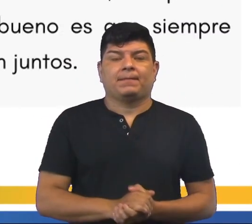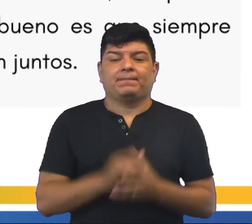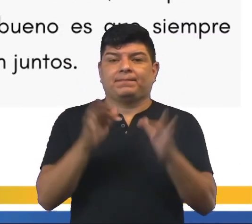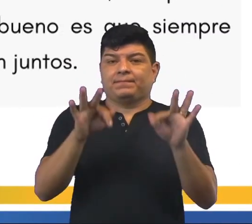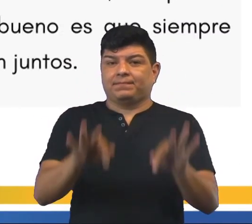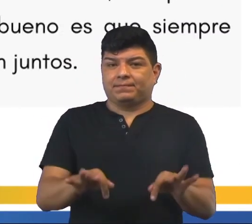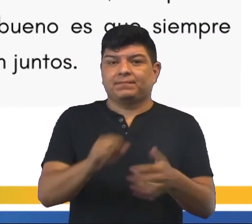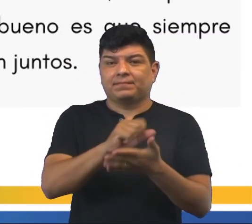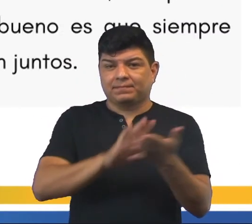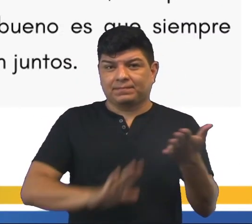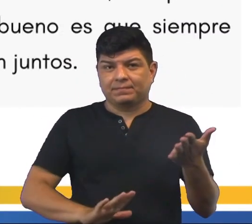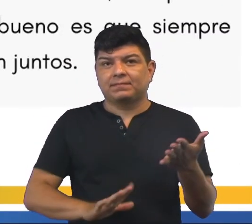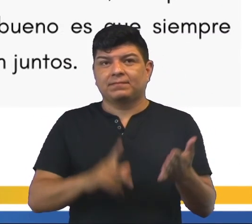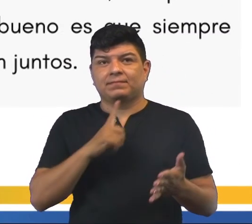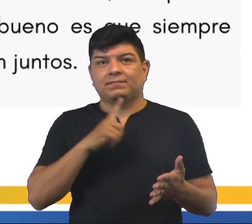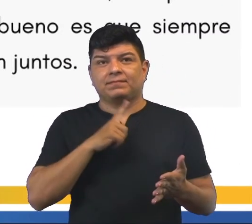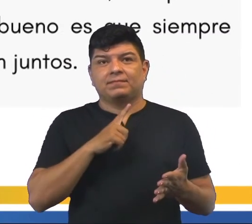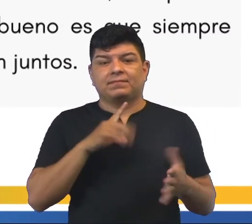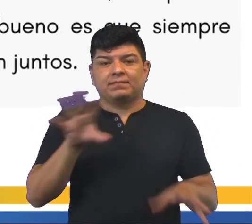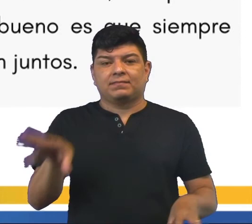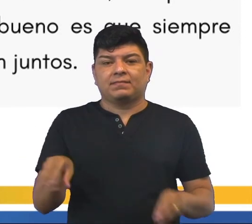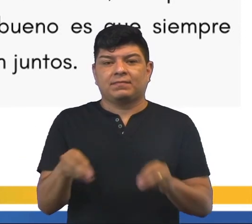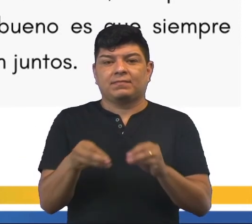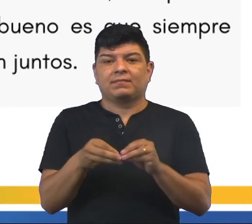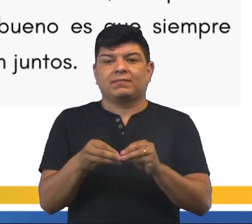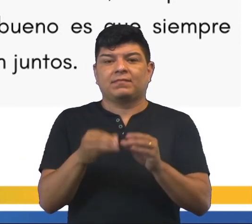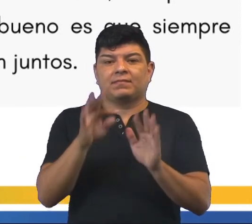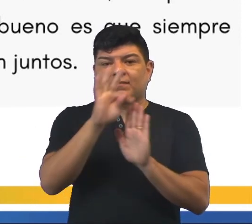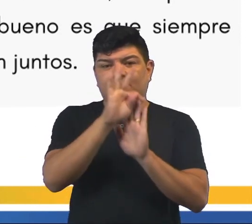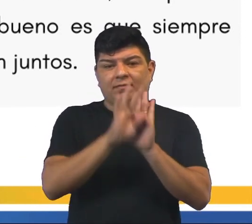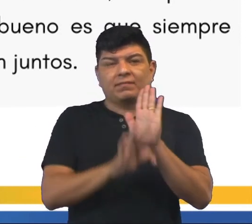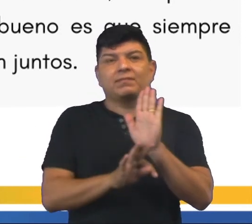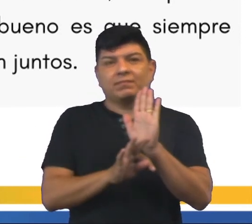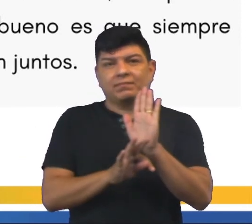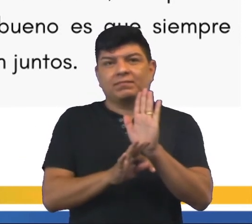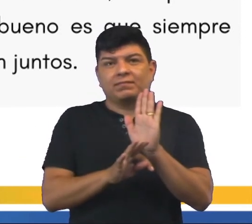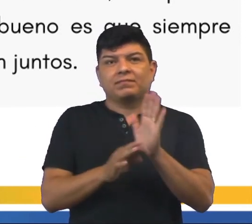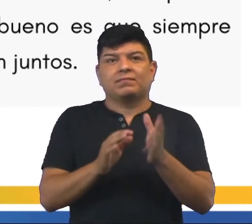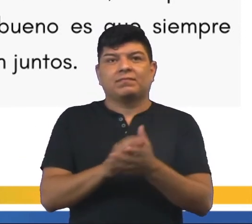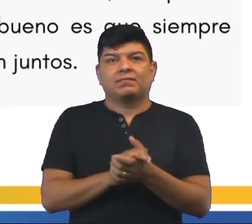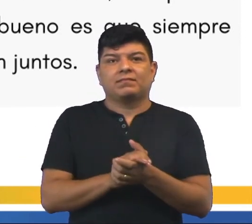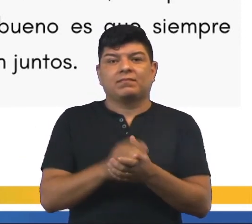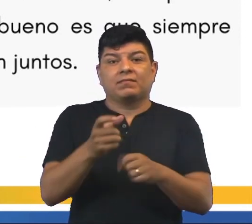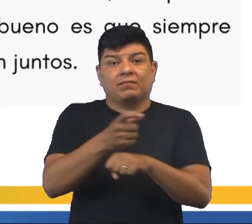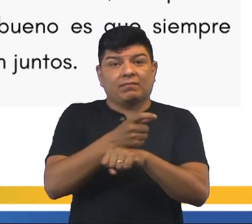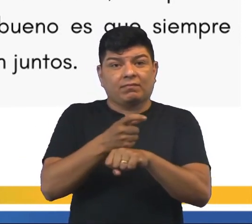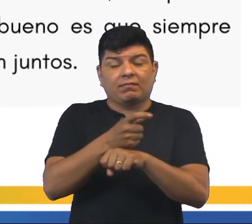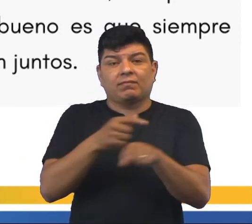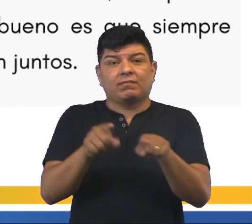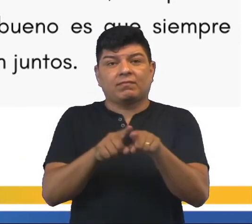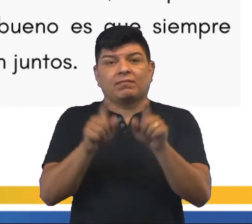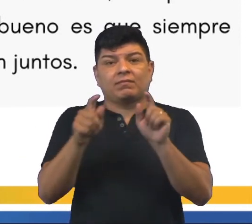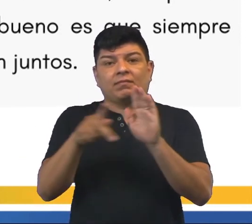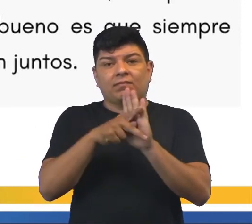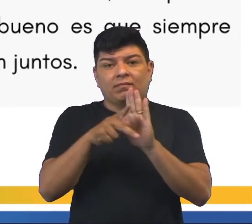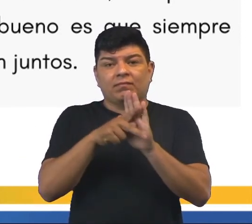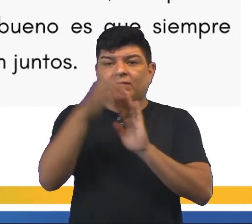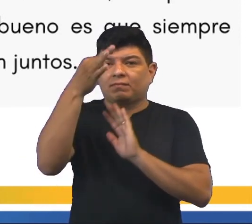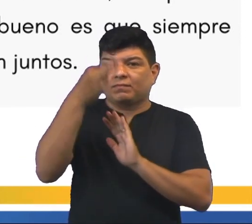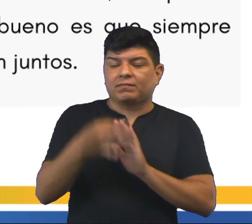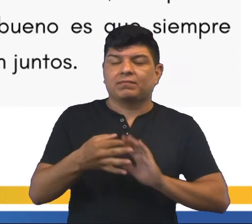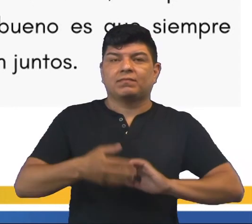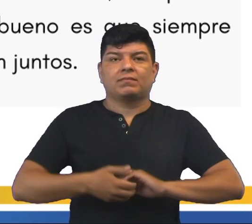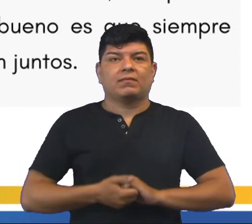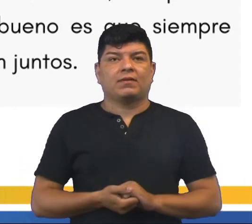para finalizar as atividades, né, temos para nós completarmos aí o textinho com ali os adjetivos, né, possessivos corretos.